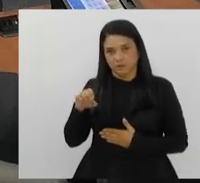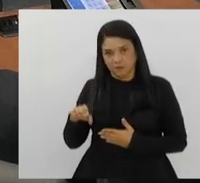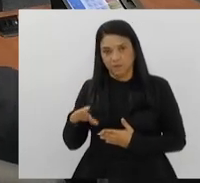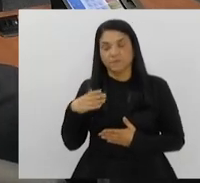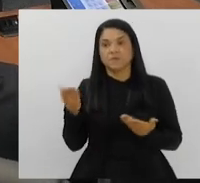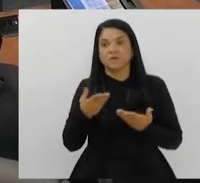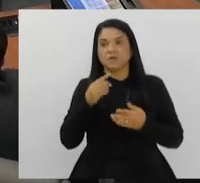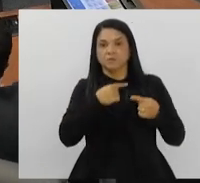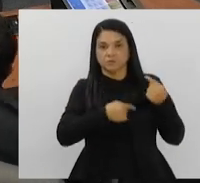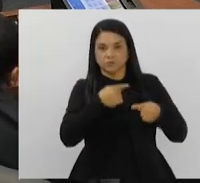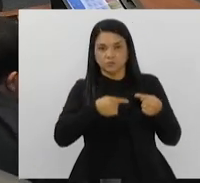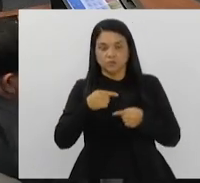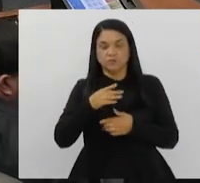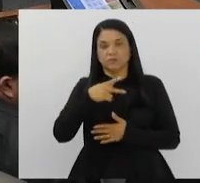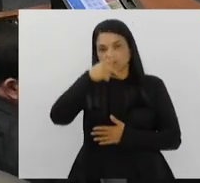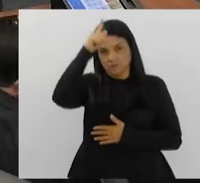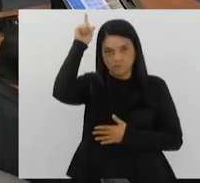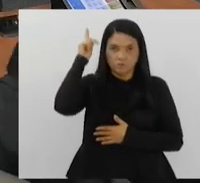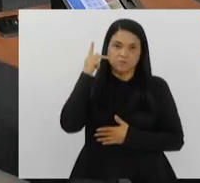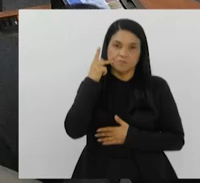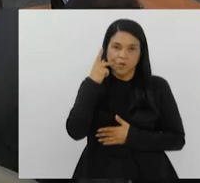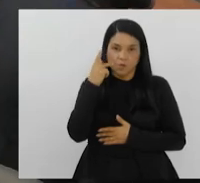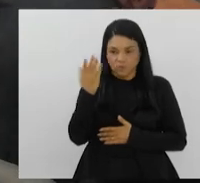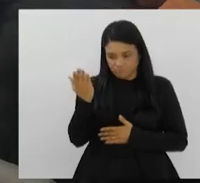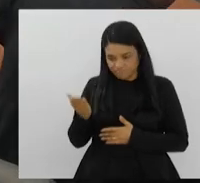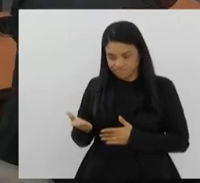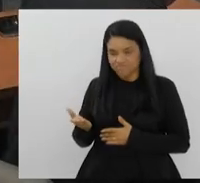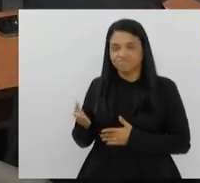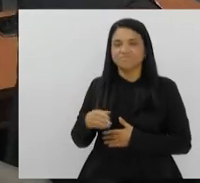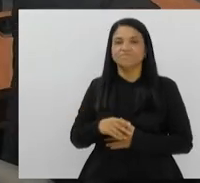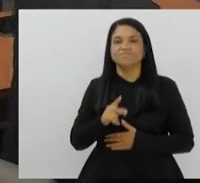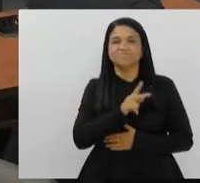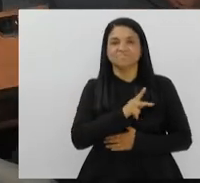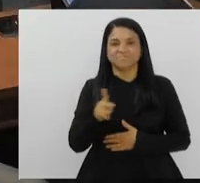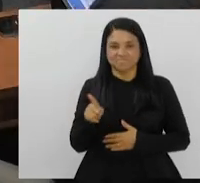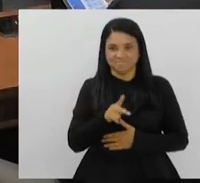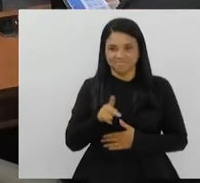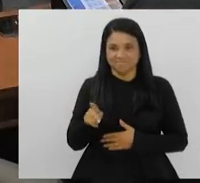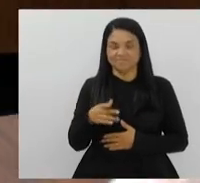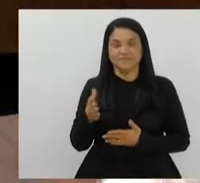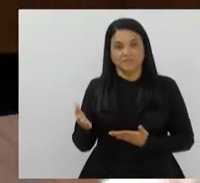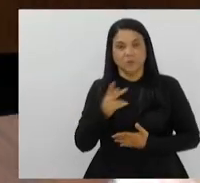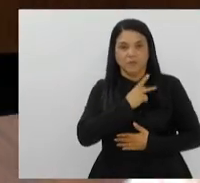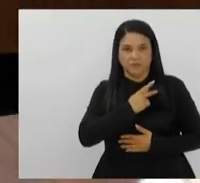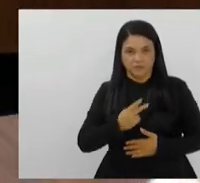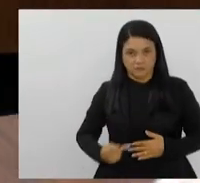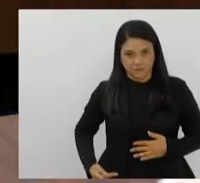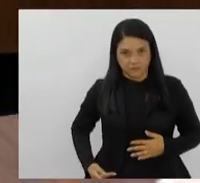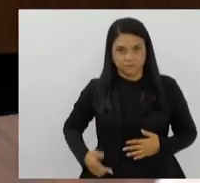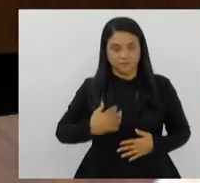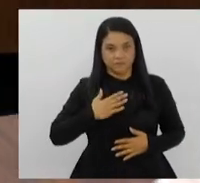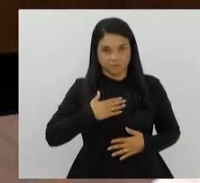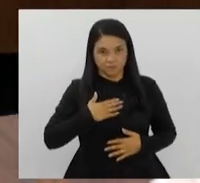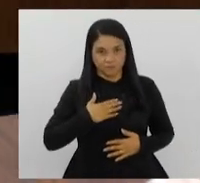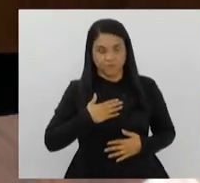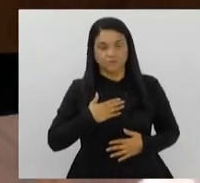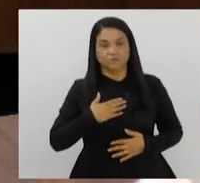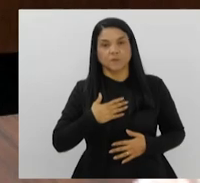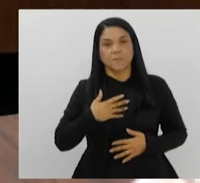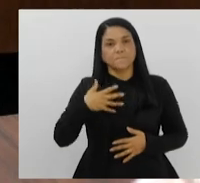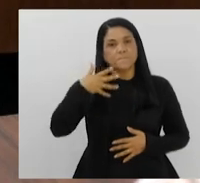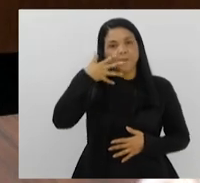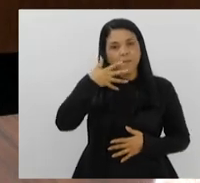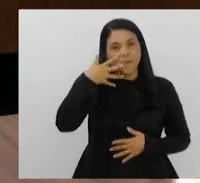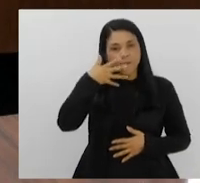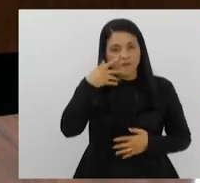nobre deputado Luiz Paulo da Rocha, nosso mestre. Senhor presidente, parte da minha discussão